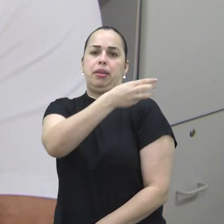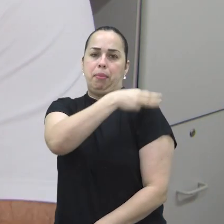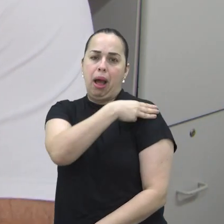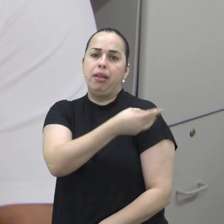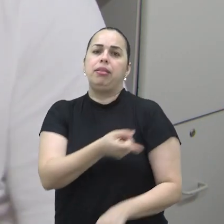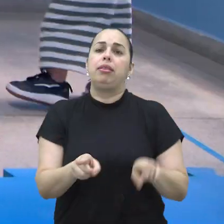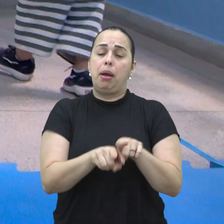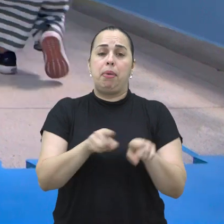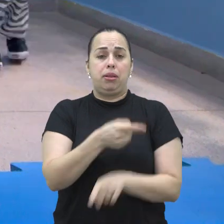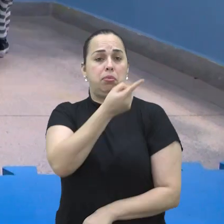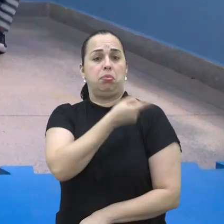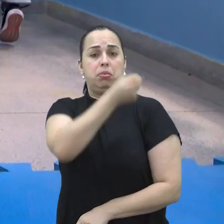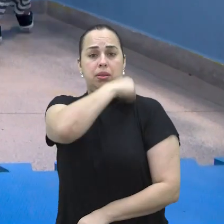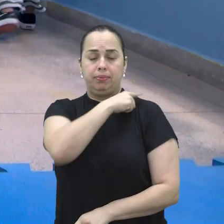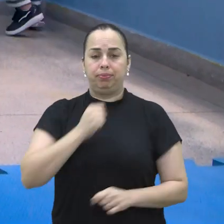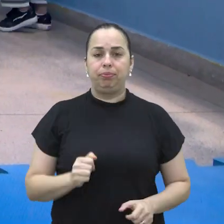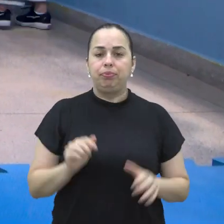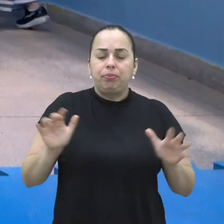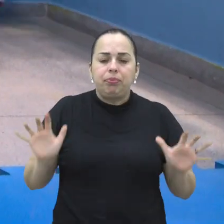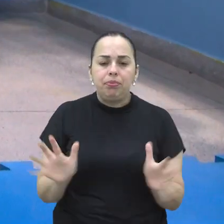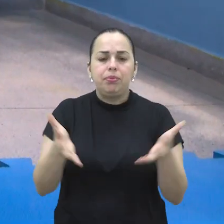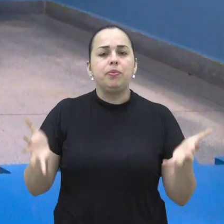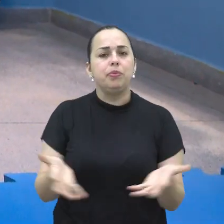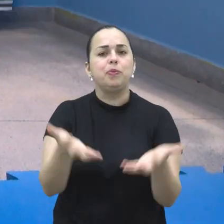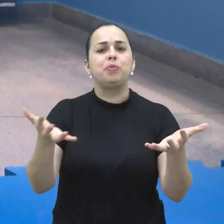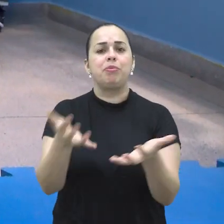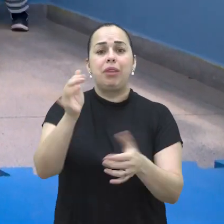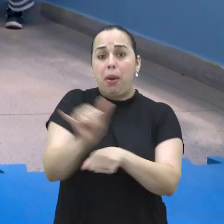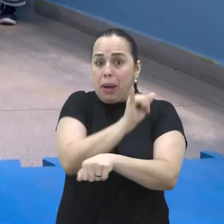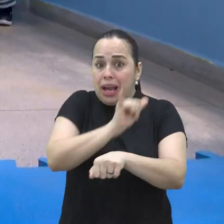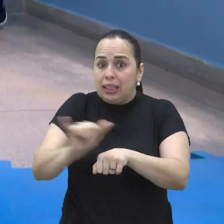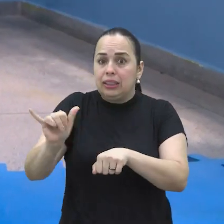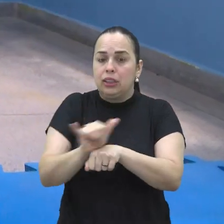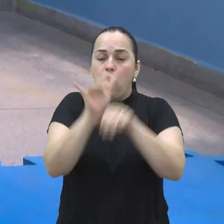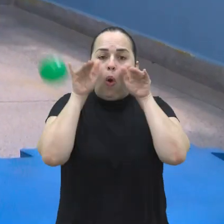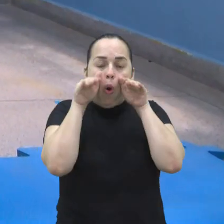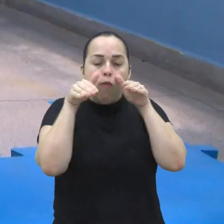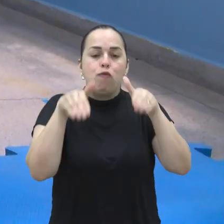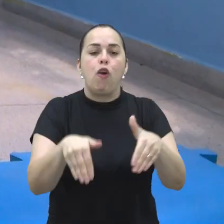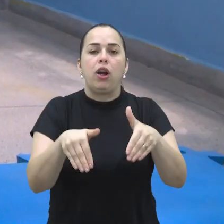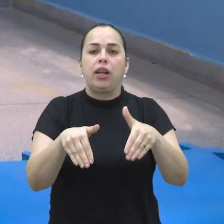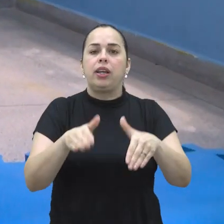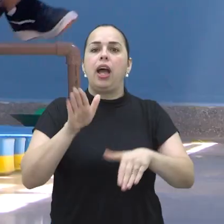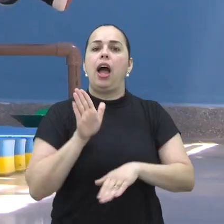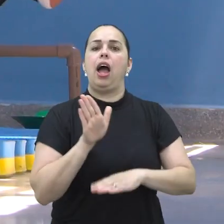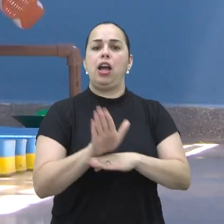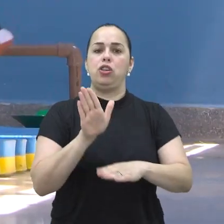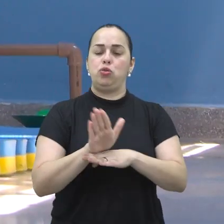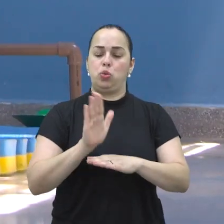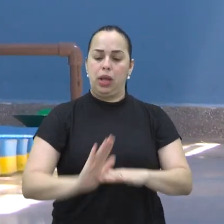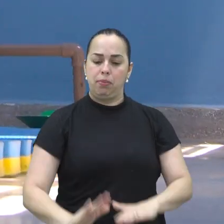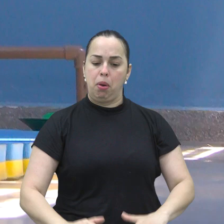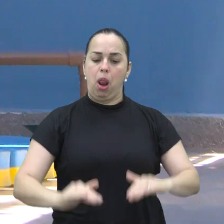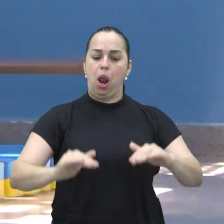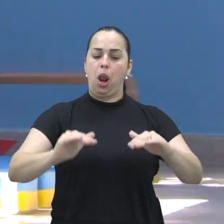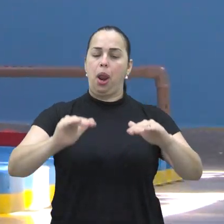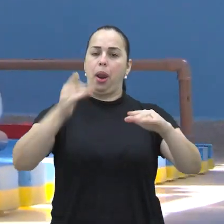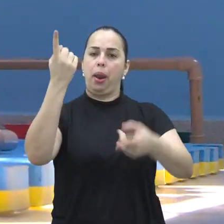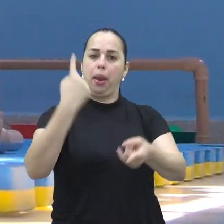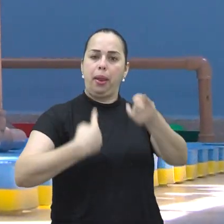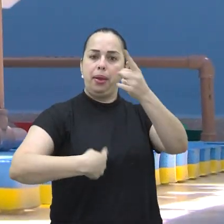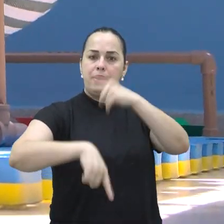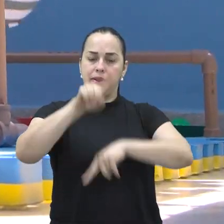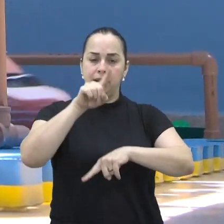também do ensino médio. A estimulação global é uma técnica focada no desenvolvimento infantil para